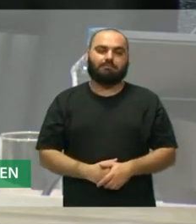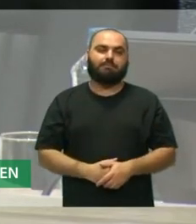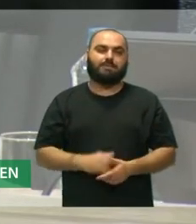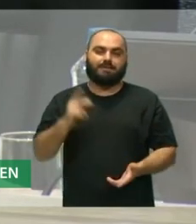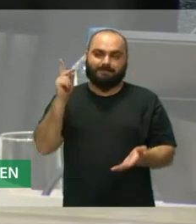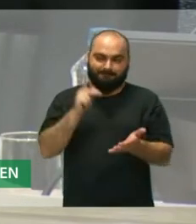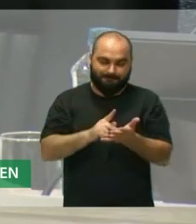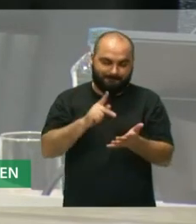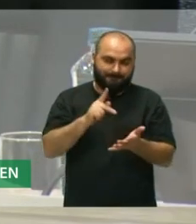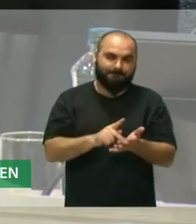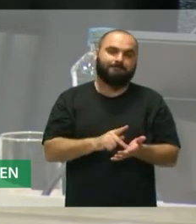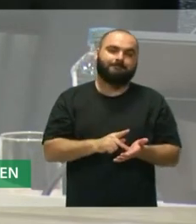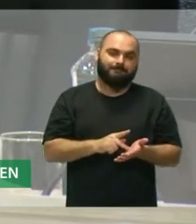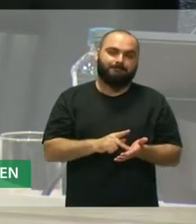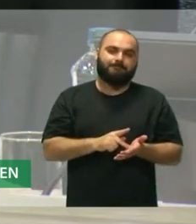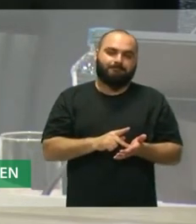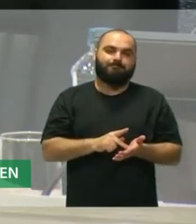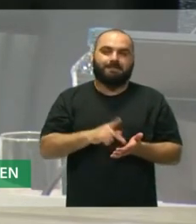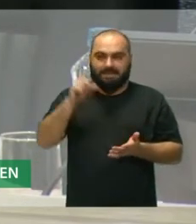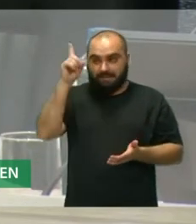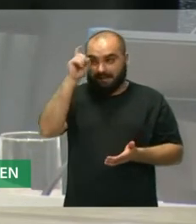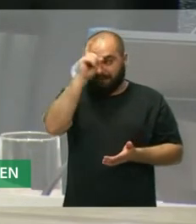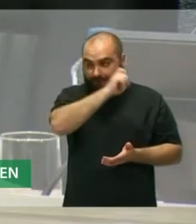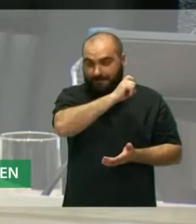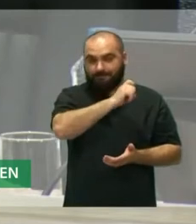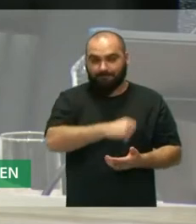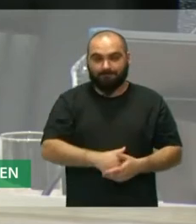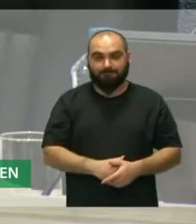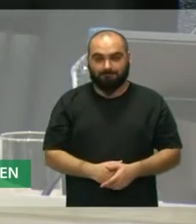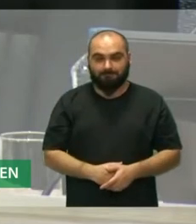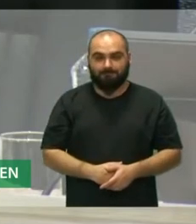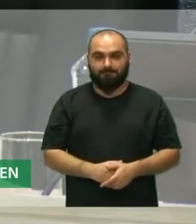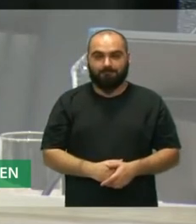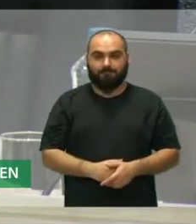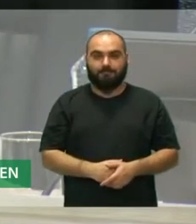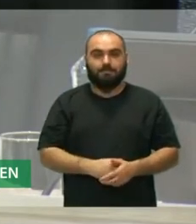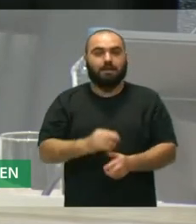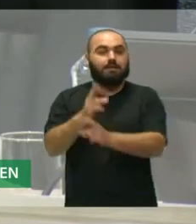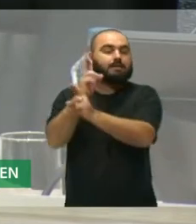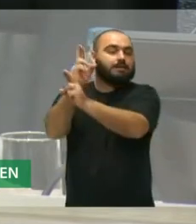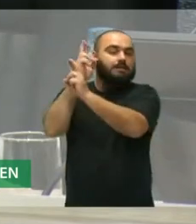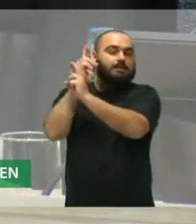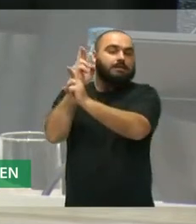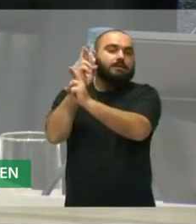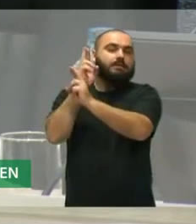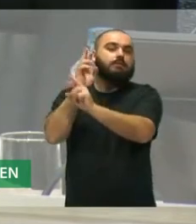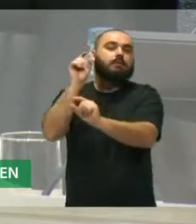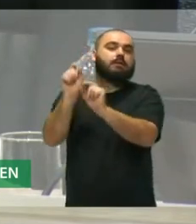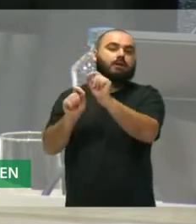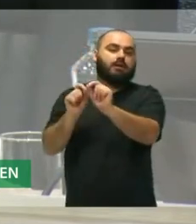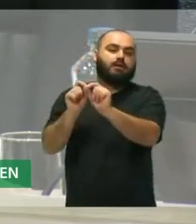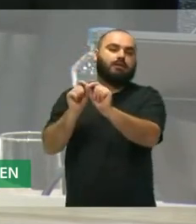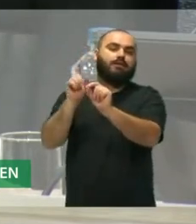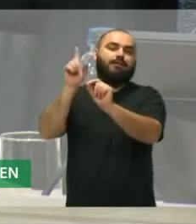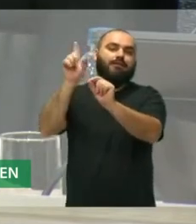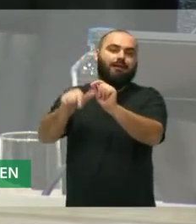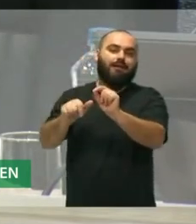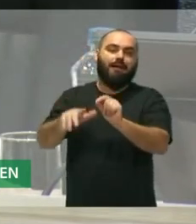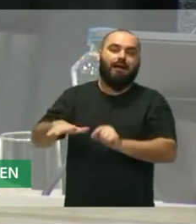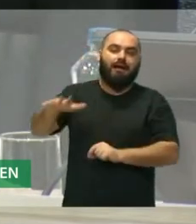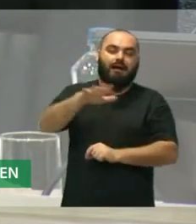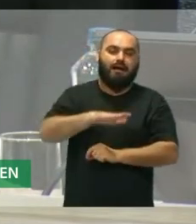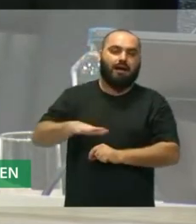Realmente tem sido difícil, né? A nossa esperança reside justamente nessa questão